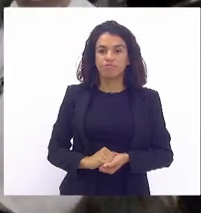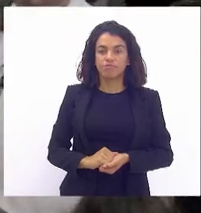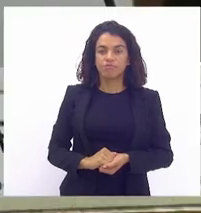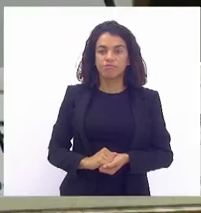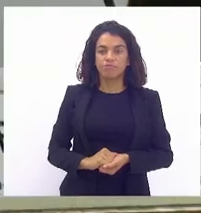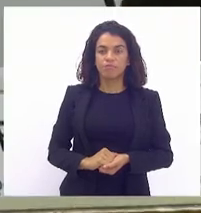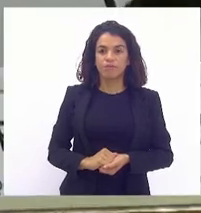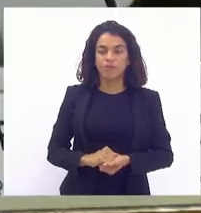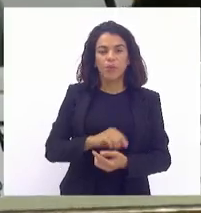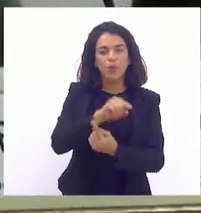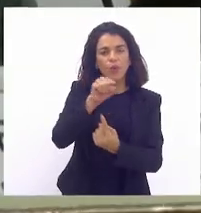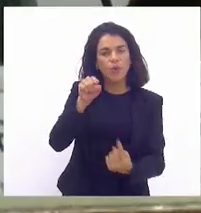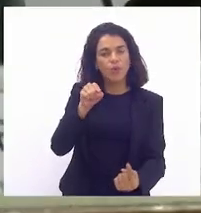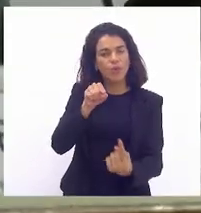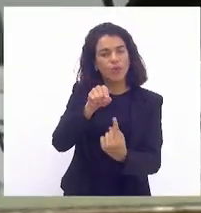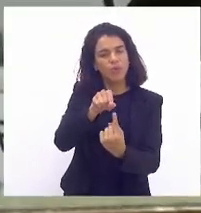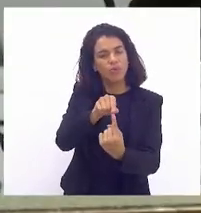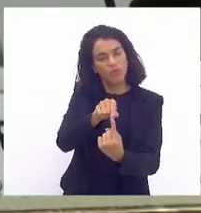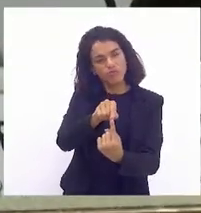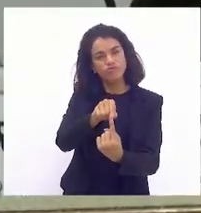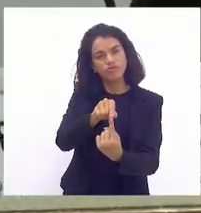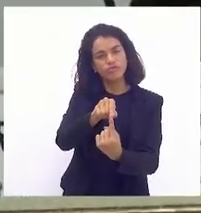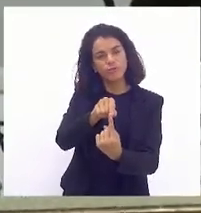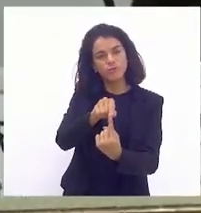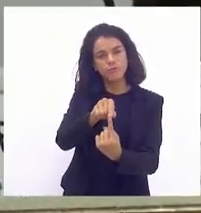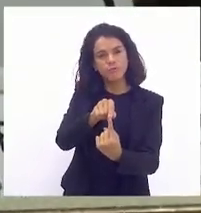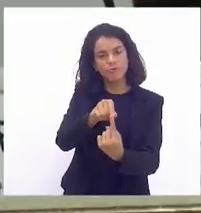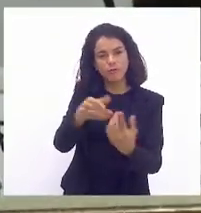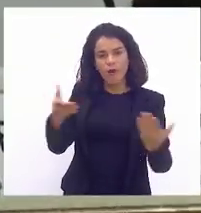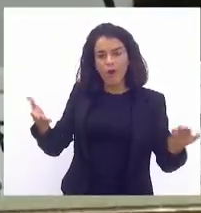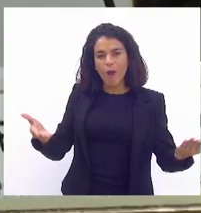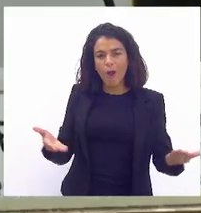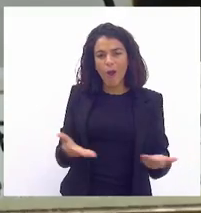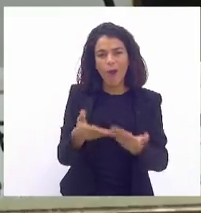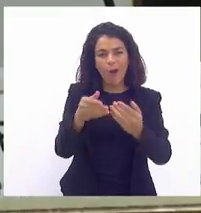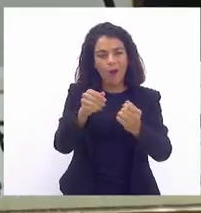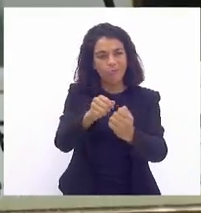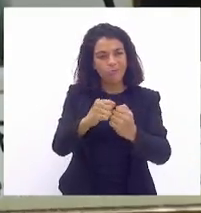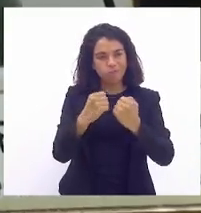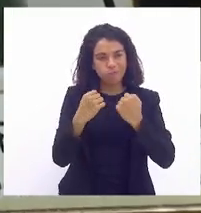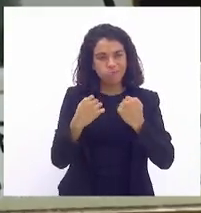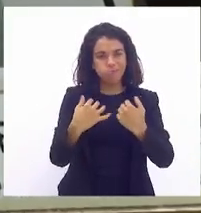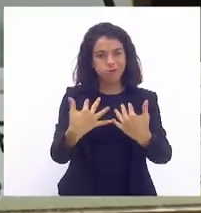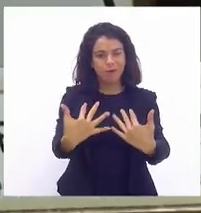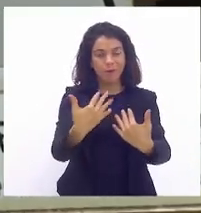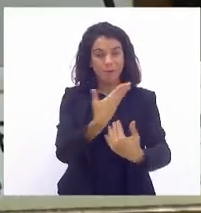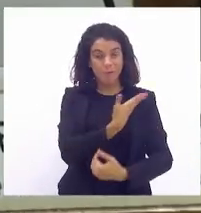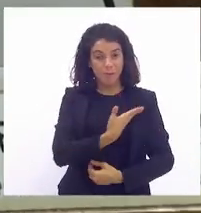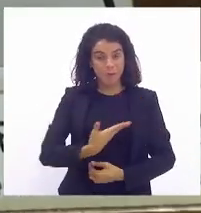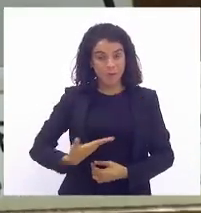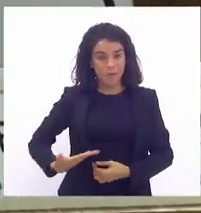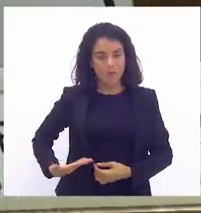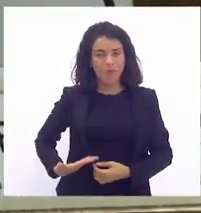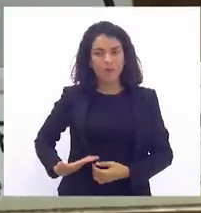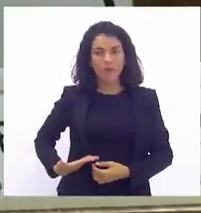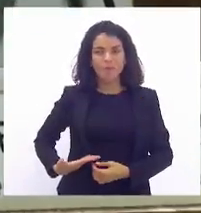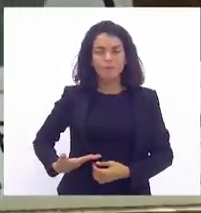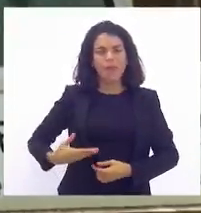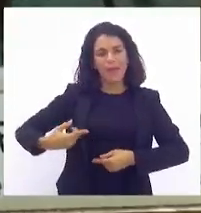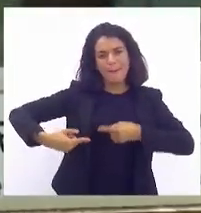O objetivo desta audiência pública é